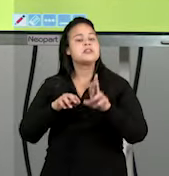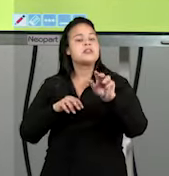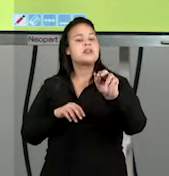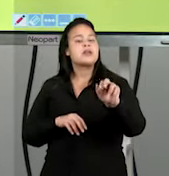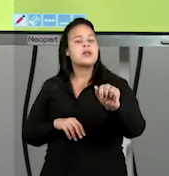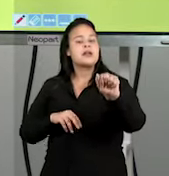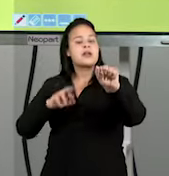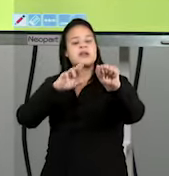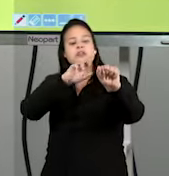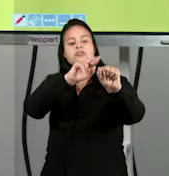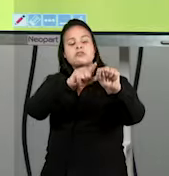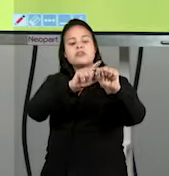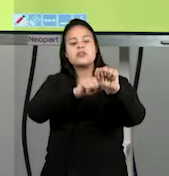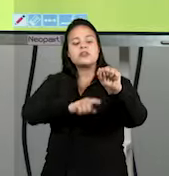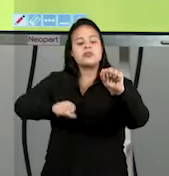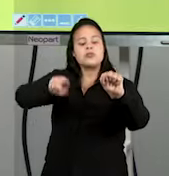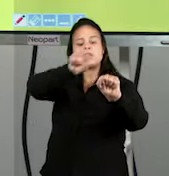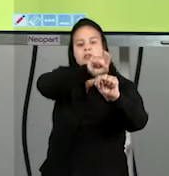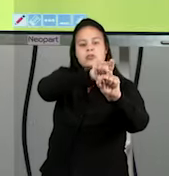da circunferência.